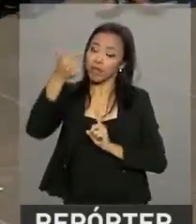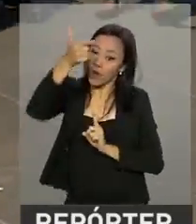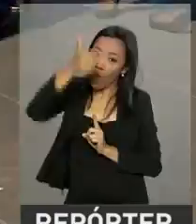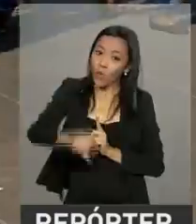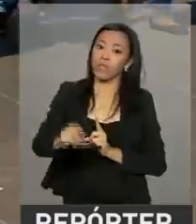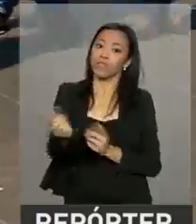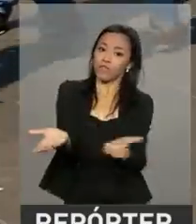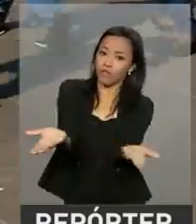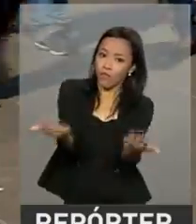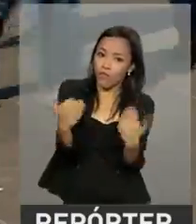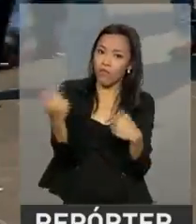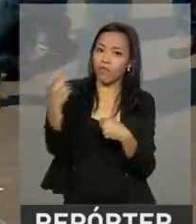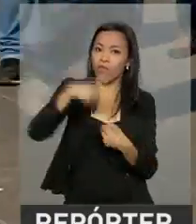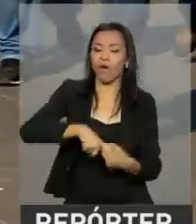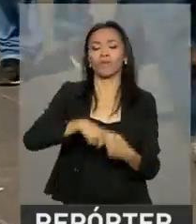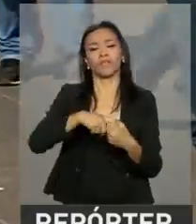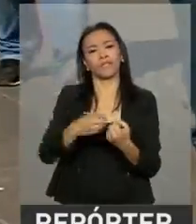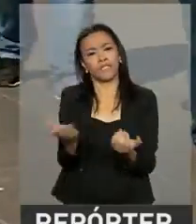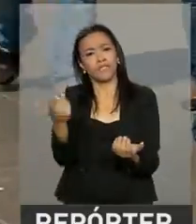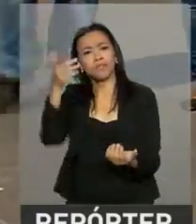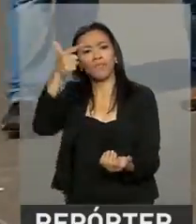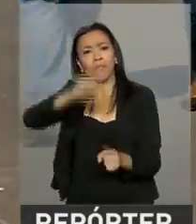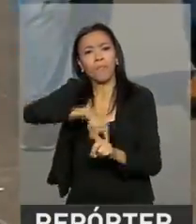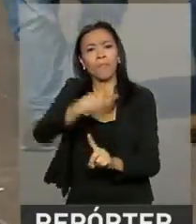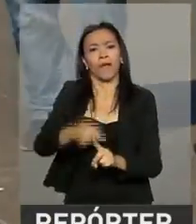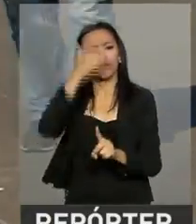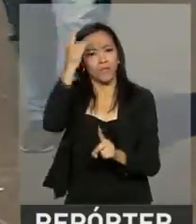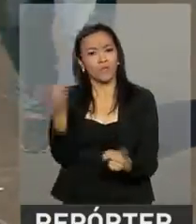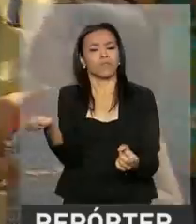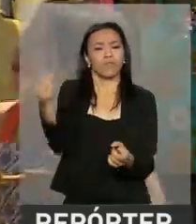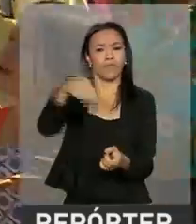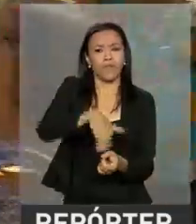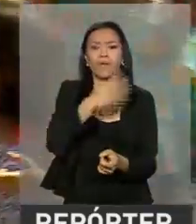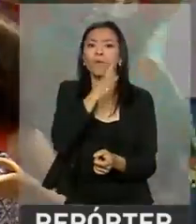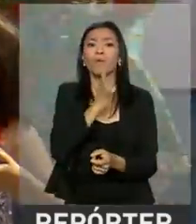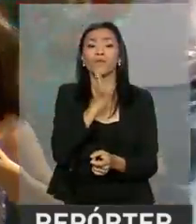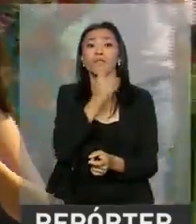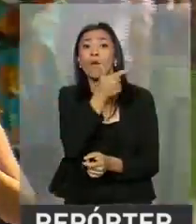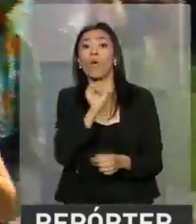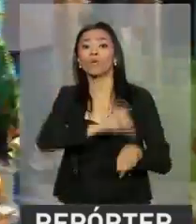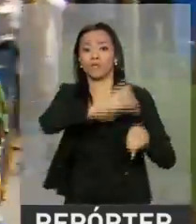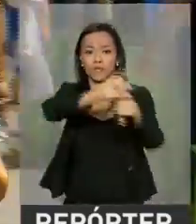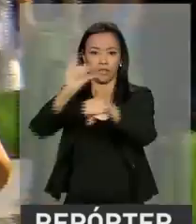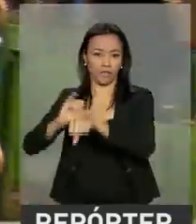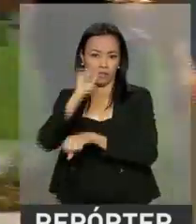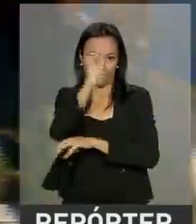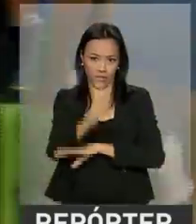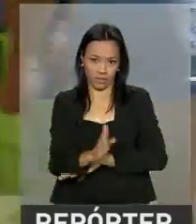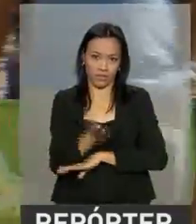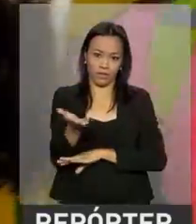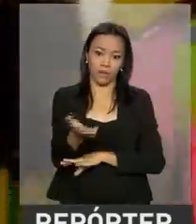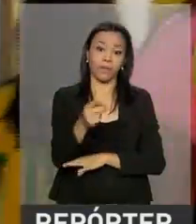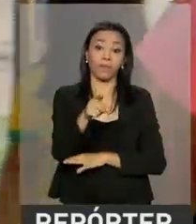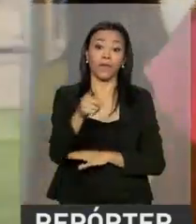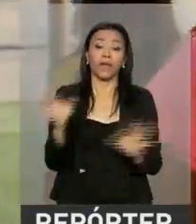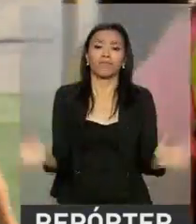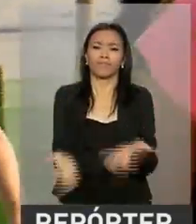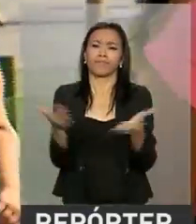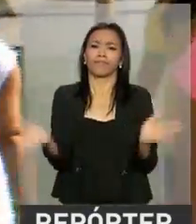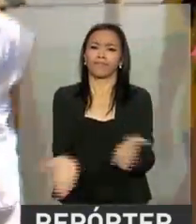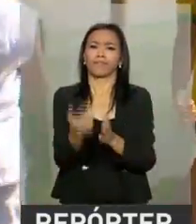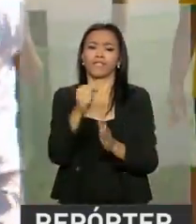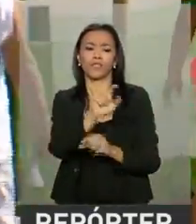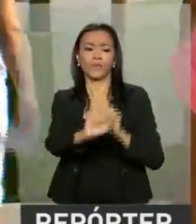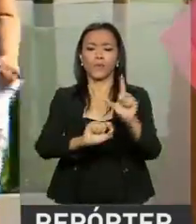tragam mais visitantes e conheçam outras cidades do país. Para auxiliar turistas nacionais e estrangeiros na escolha